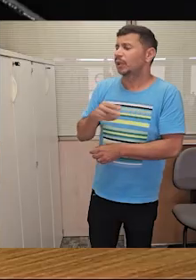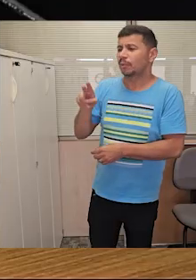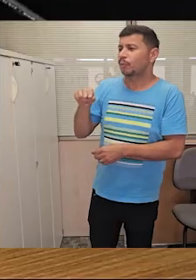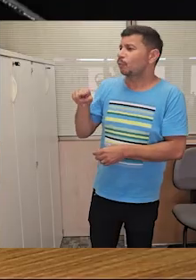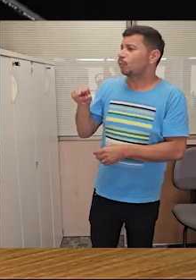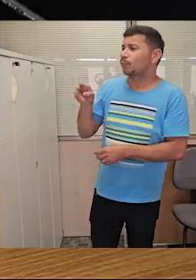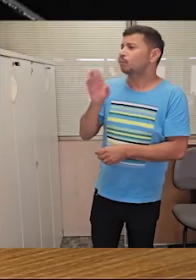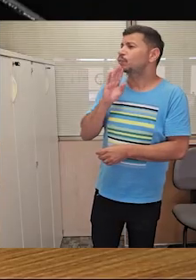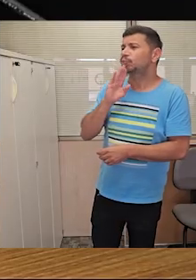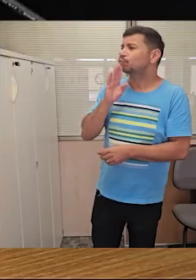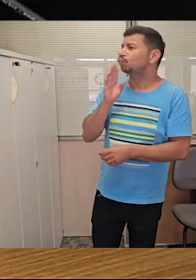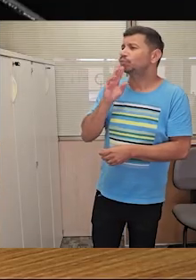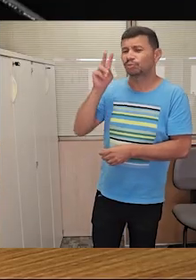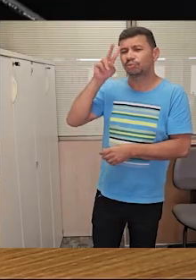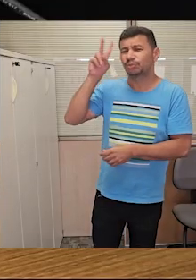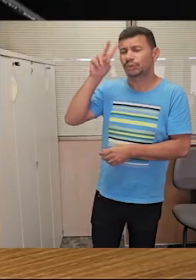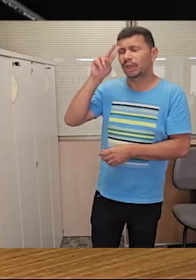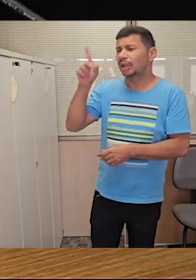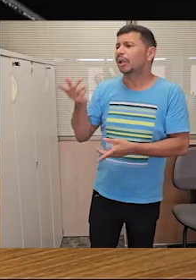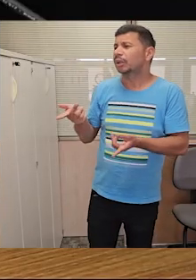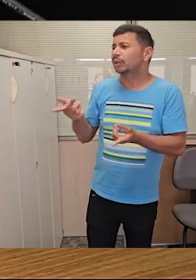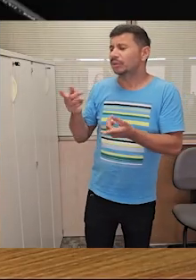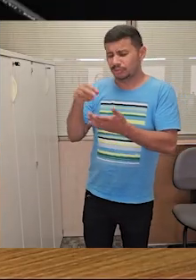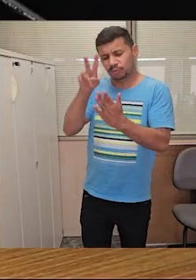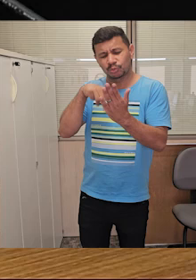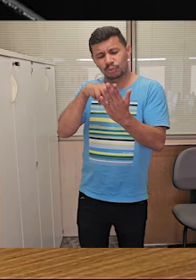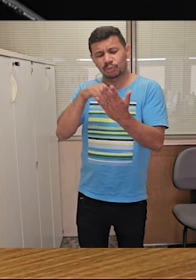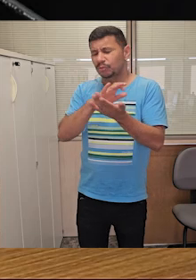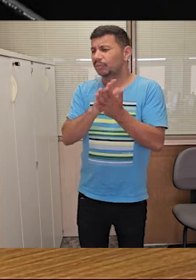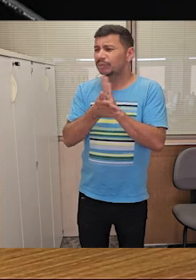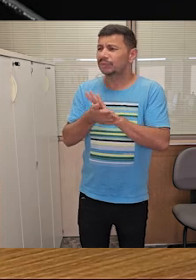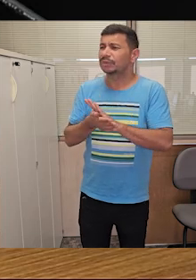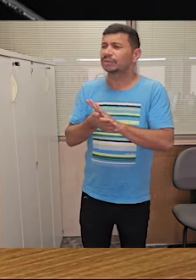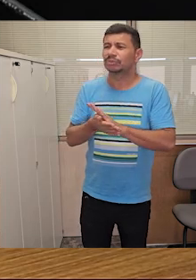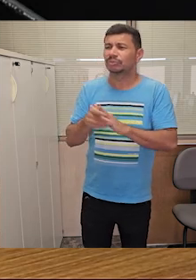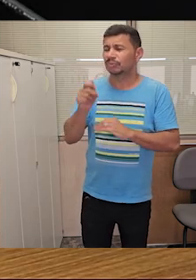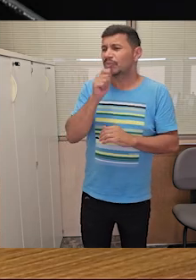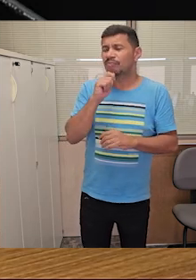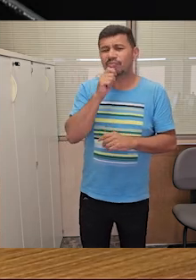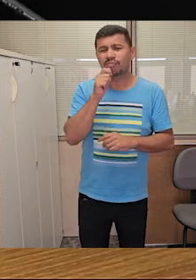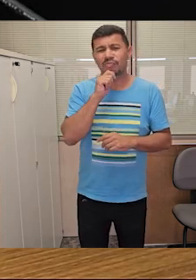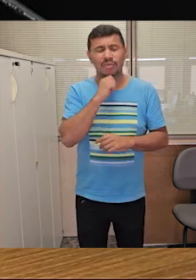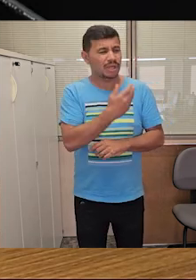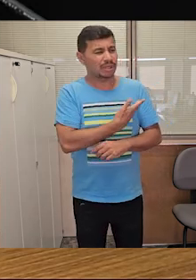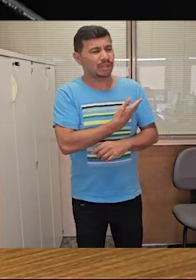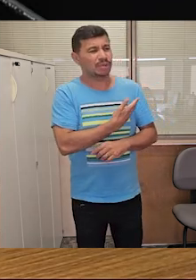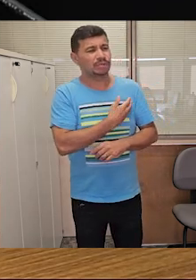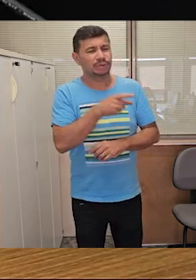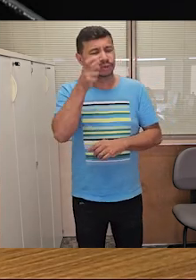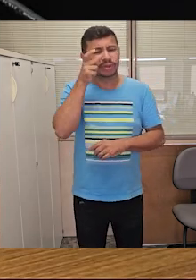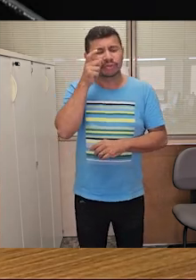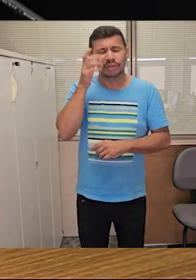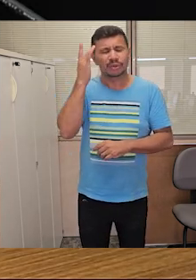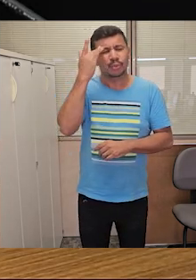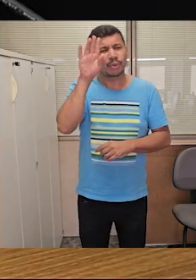não conhecem história, não tiveram oportunidade de ler, de ver. Então, muitos companheiros estão assistindo e não têm